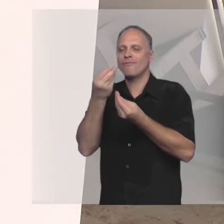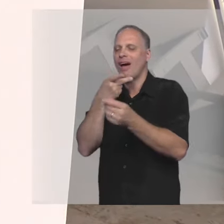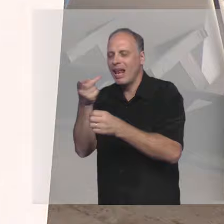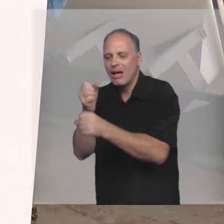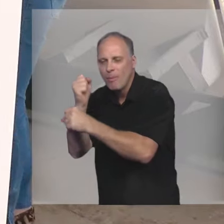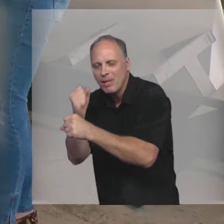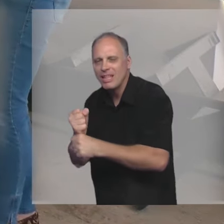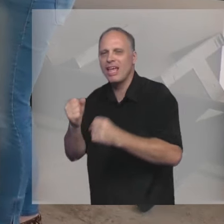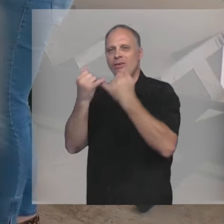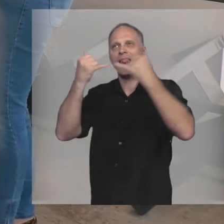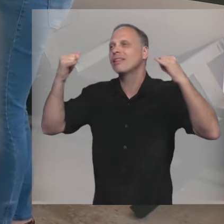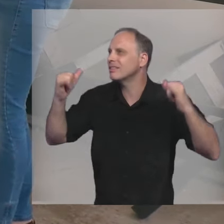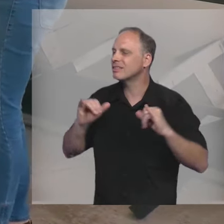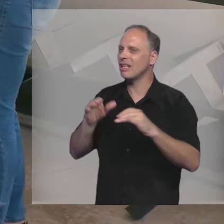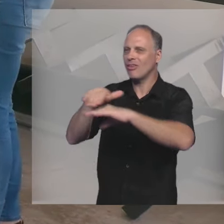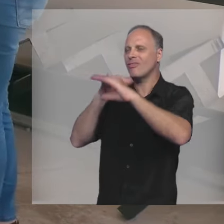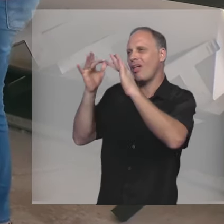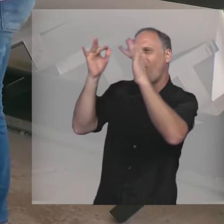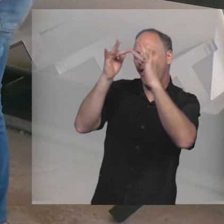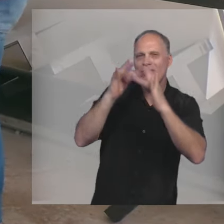com o eletricista.